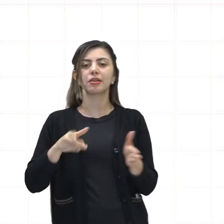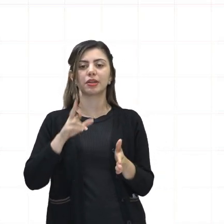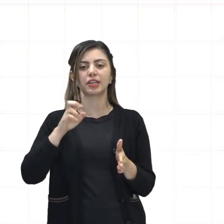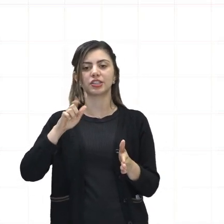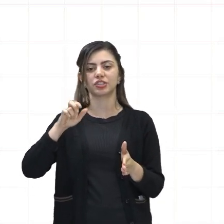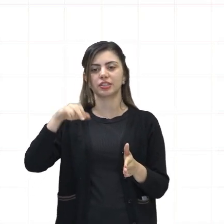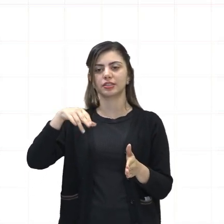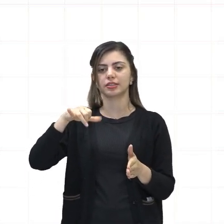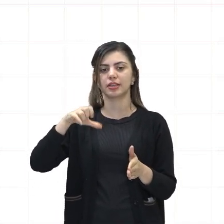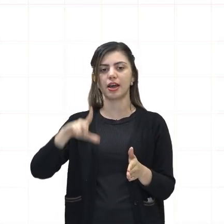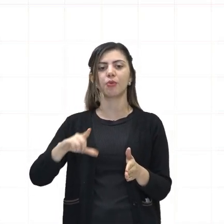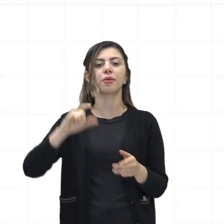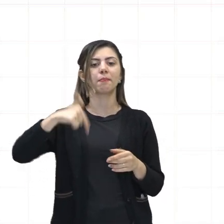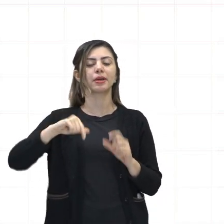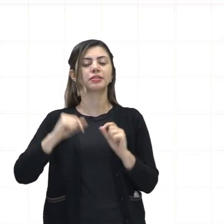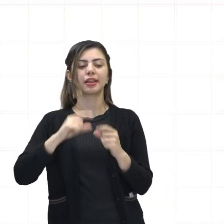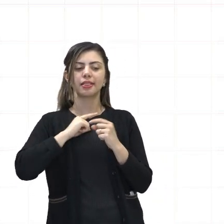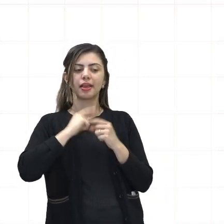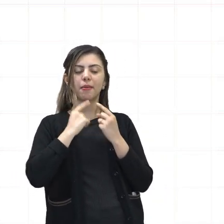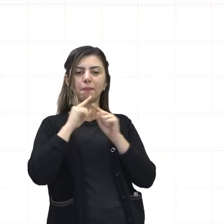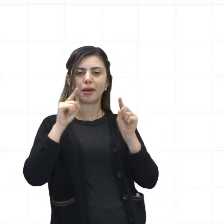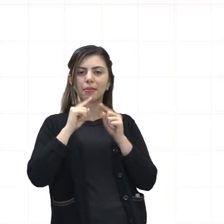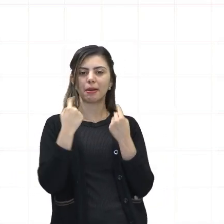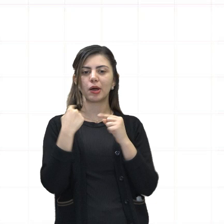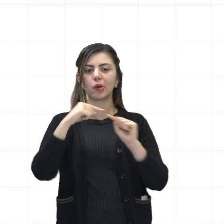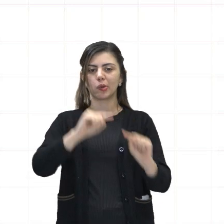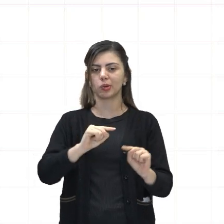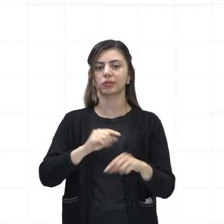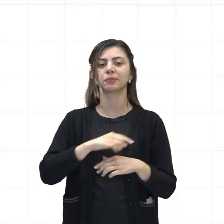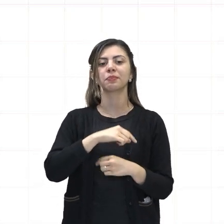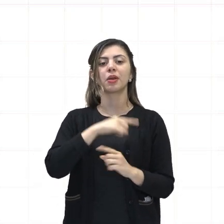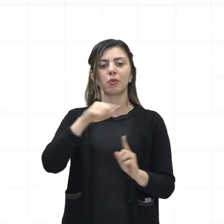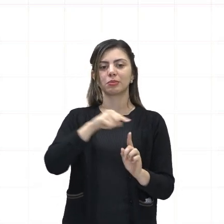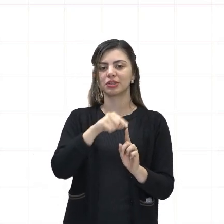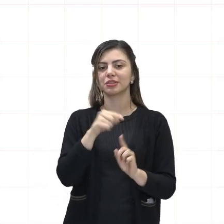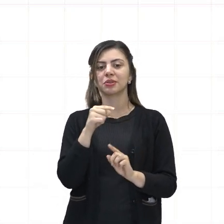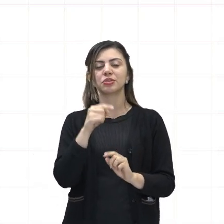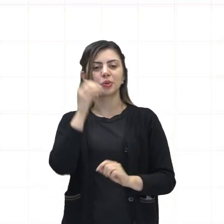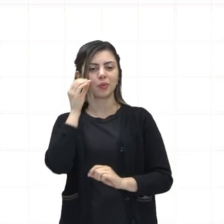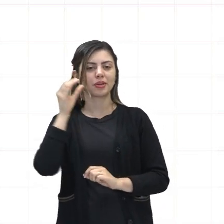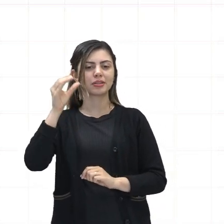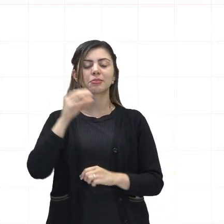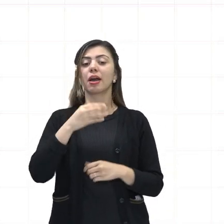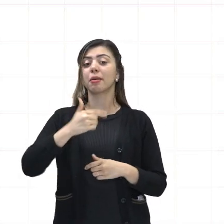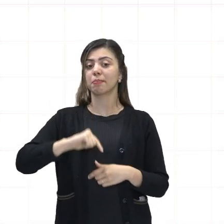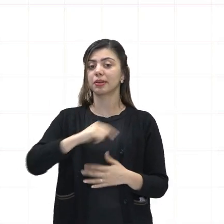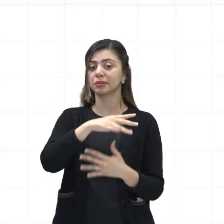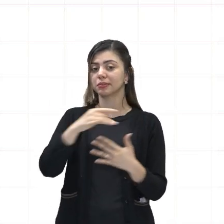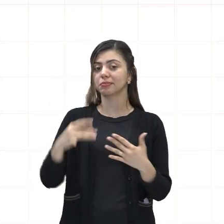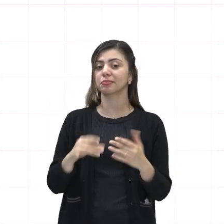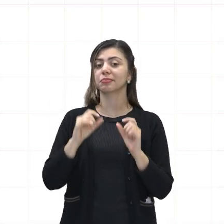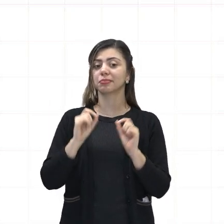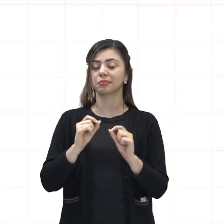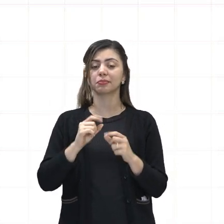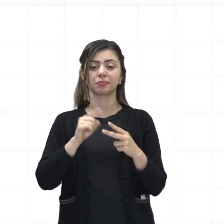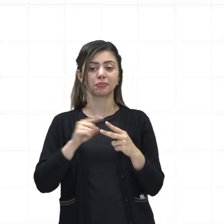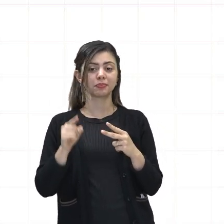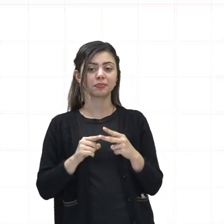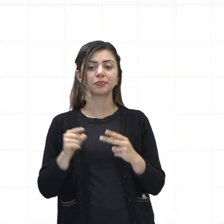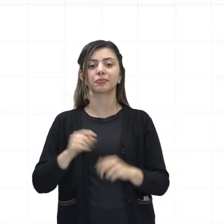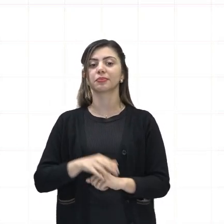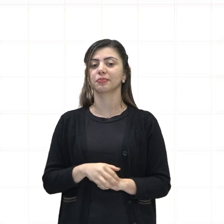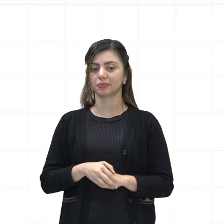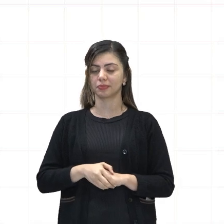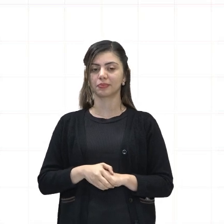as contestações ao poder central como objeto de conhecimento. E no desdobramento desse objeto de conhecimento, no